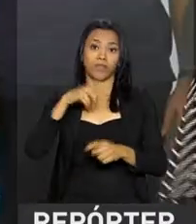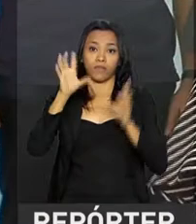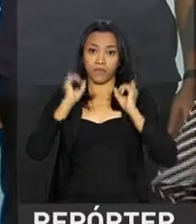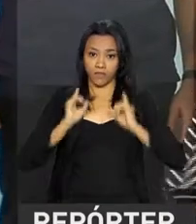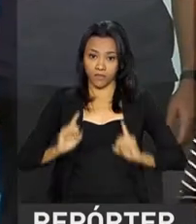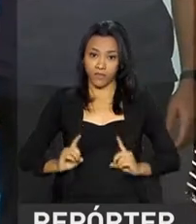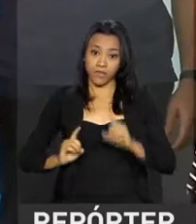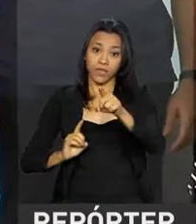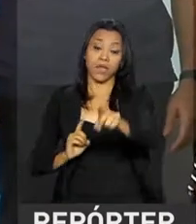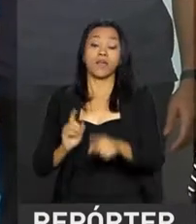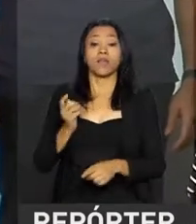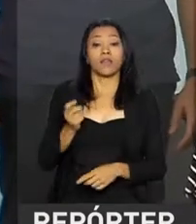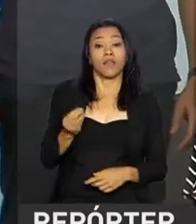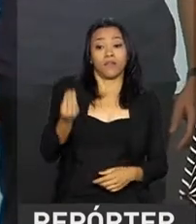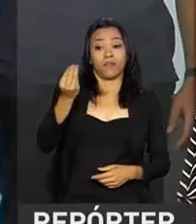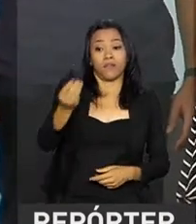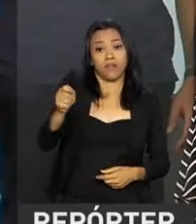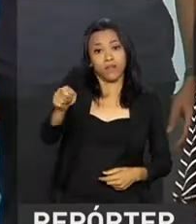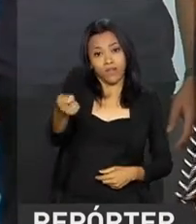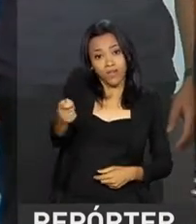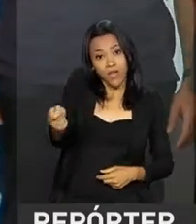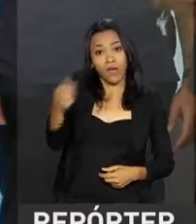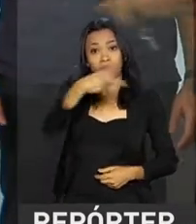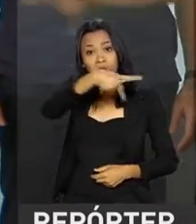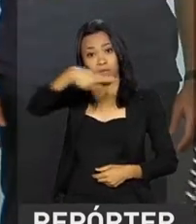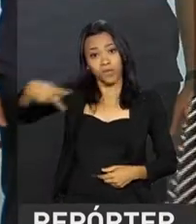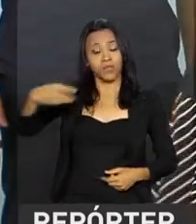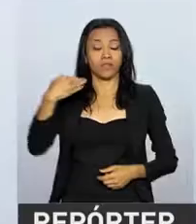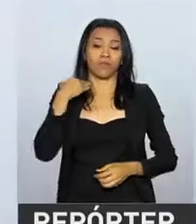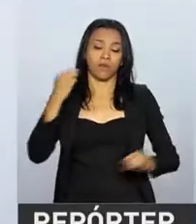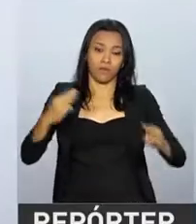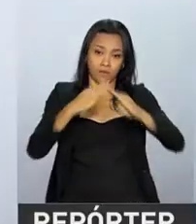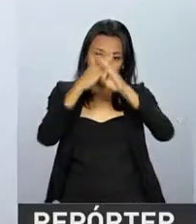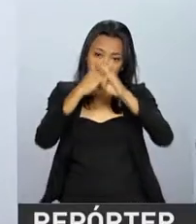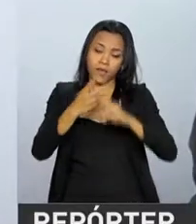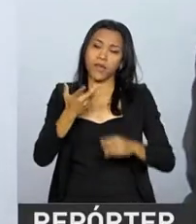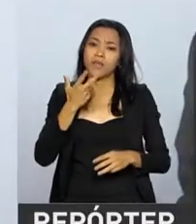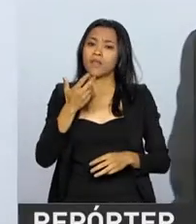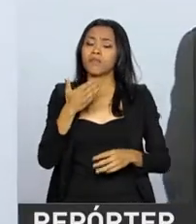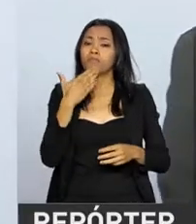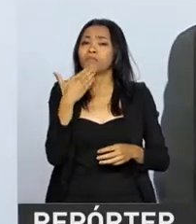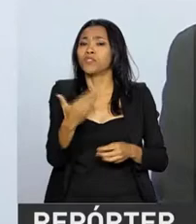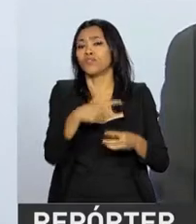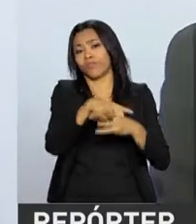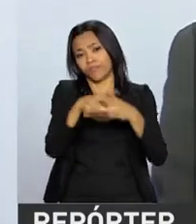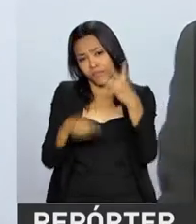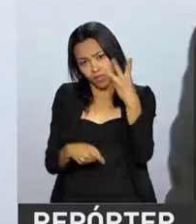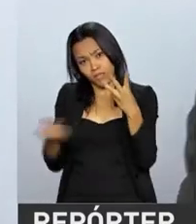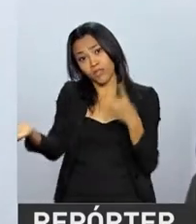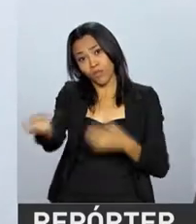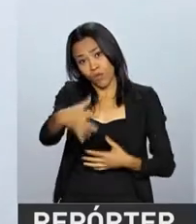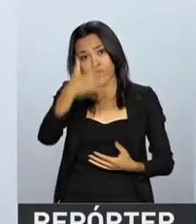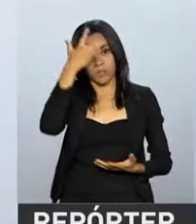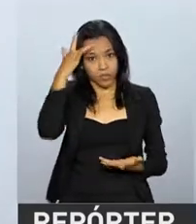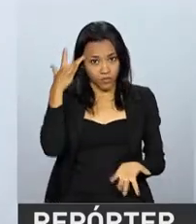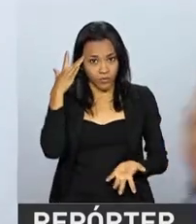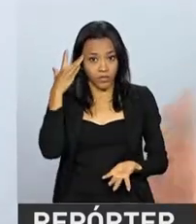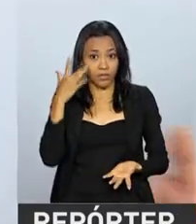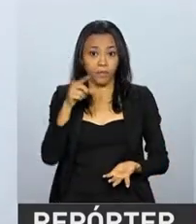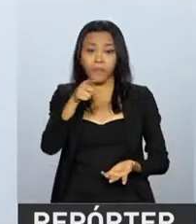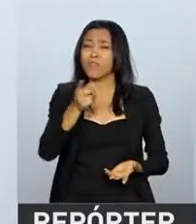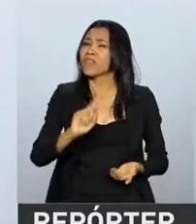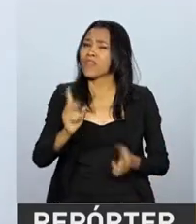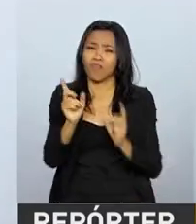entrega das chaves o presidente da caixa econômica gilberto occhi fez três pedidos aos novos moradores não